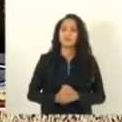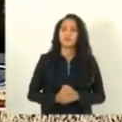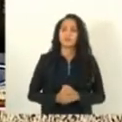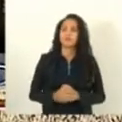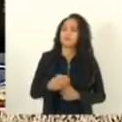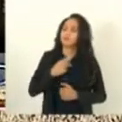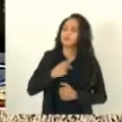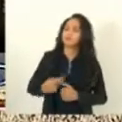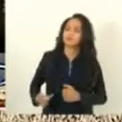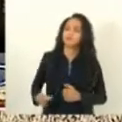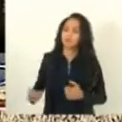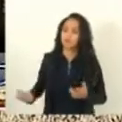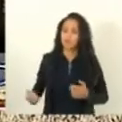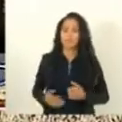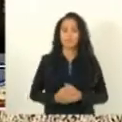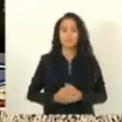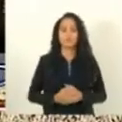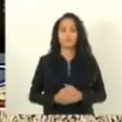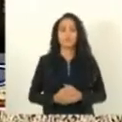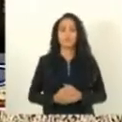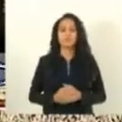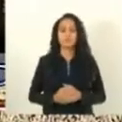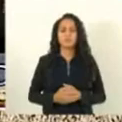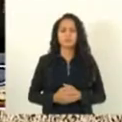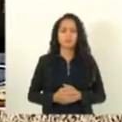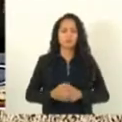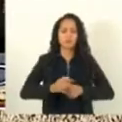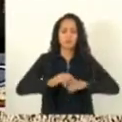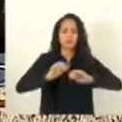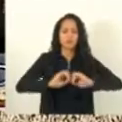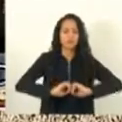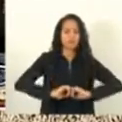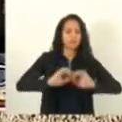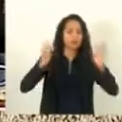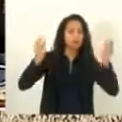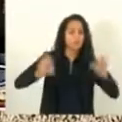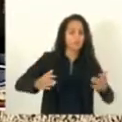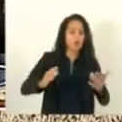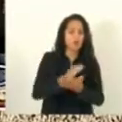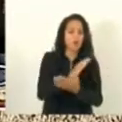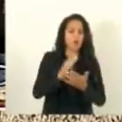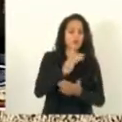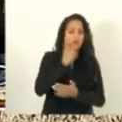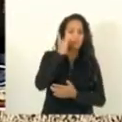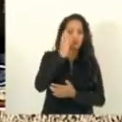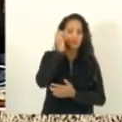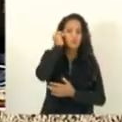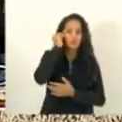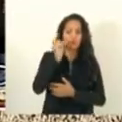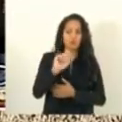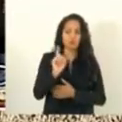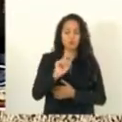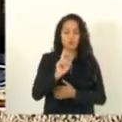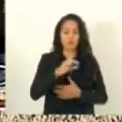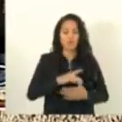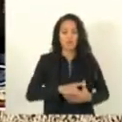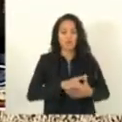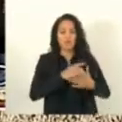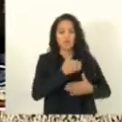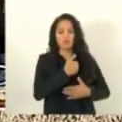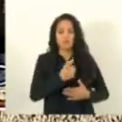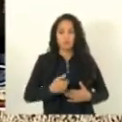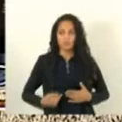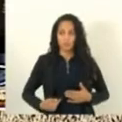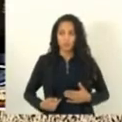Senhor presidente. Encerrada a votação. Não, só para esclarecer, talvez alguns deputados não ouviram. A liderança de governo orientou